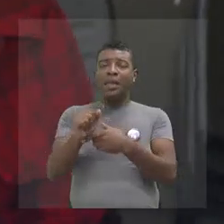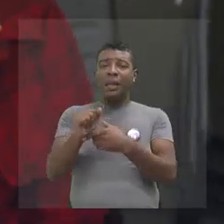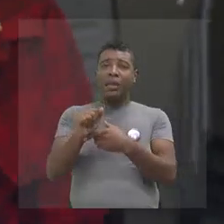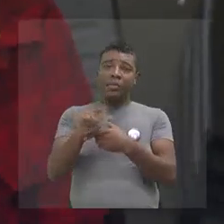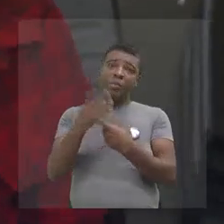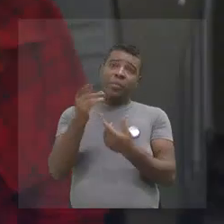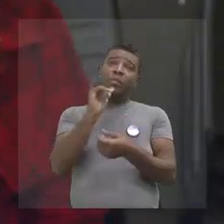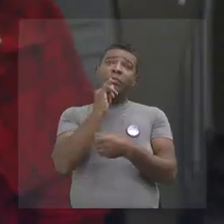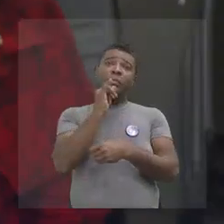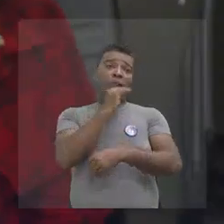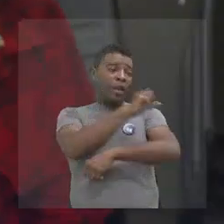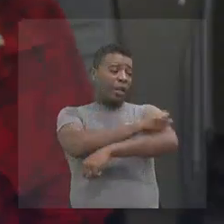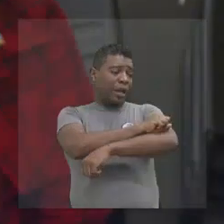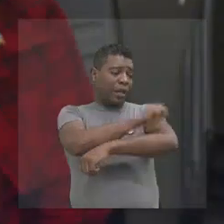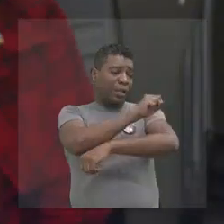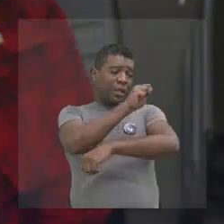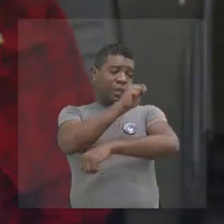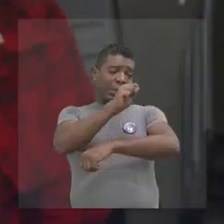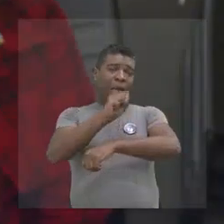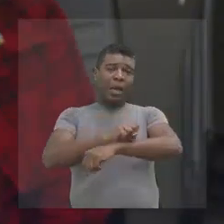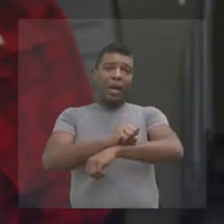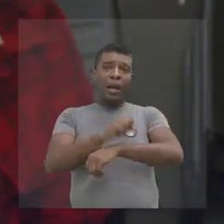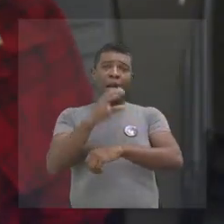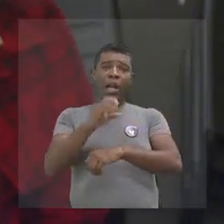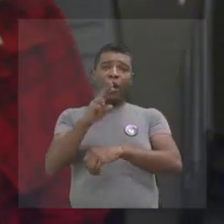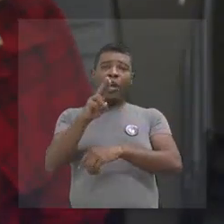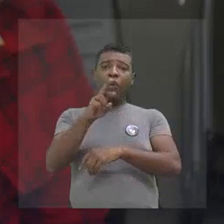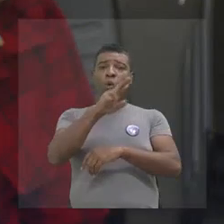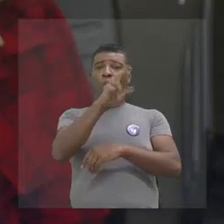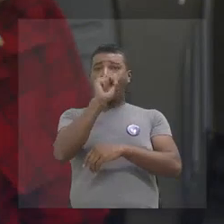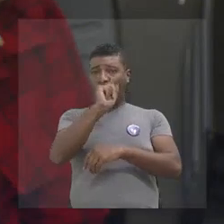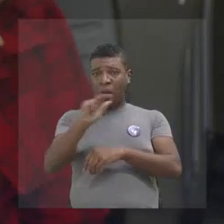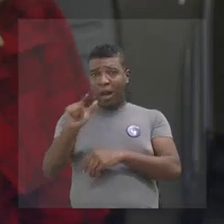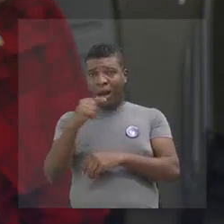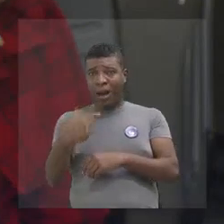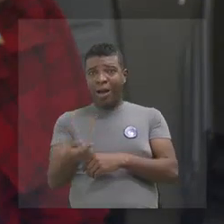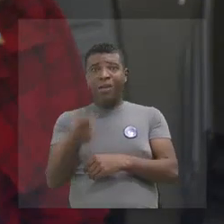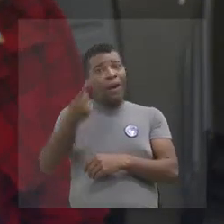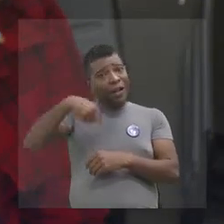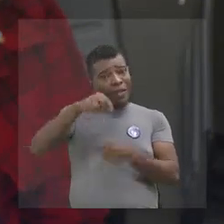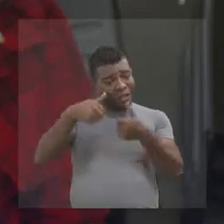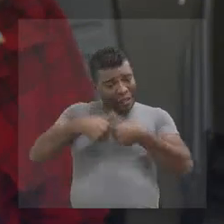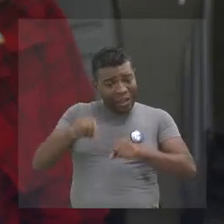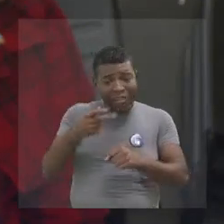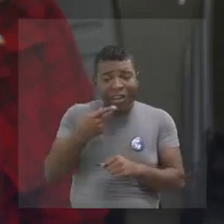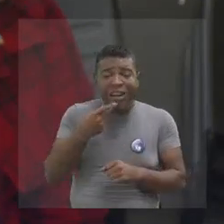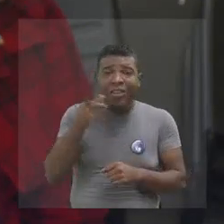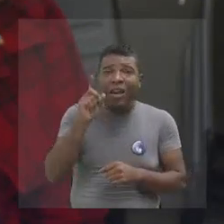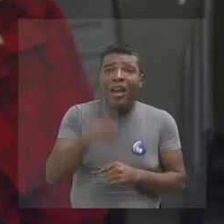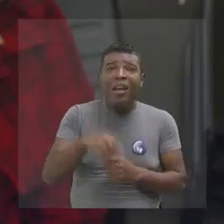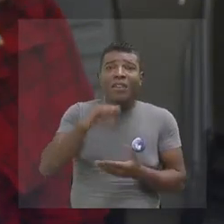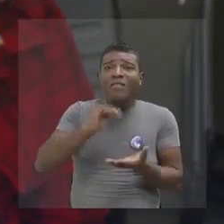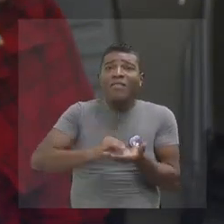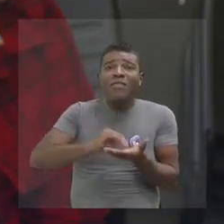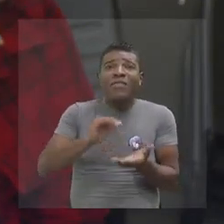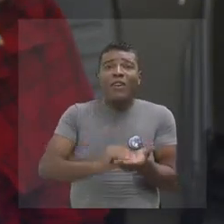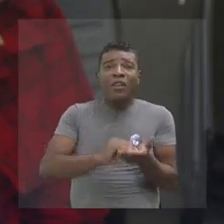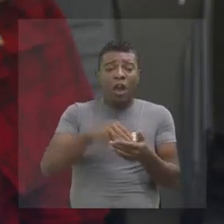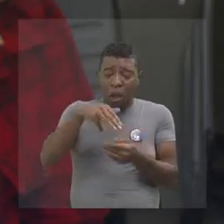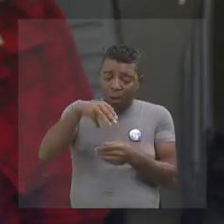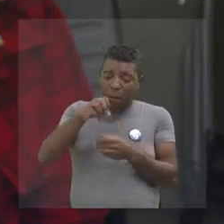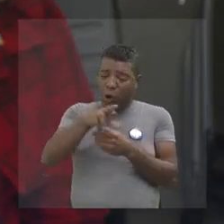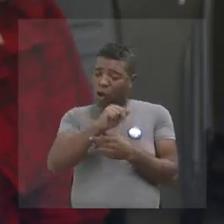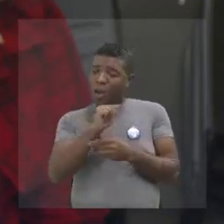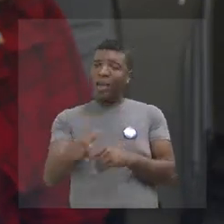para além da Tamisa que foi o exemplo que você trouxe na sua fala a gente tá falando aqui da imoralidade do processo da Gucci da flews onde